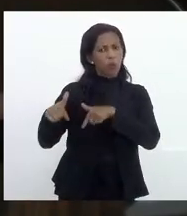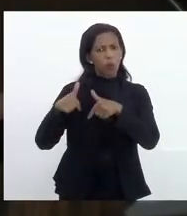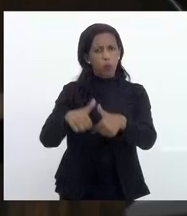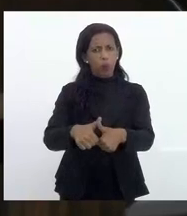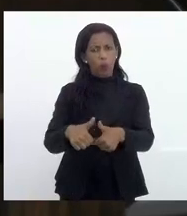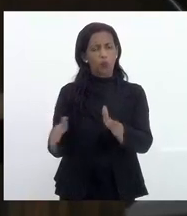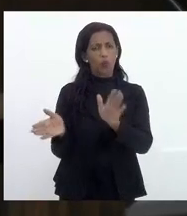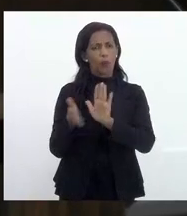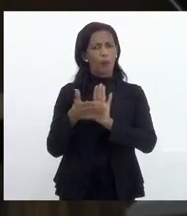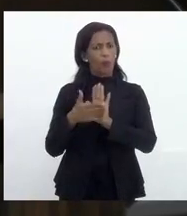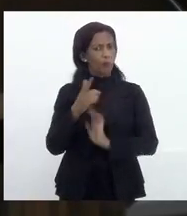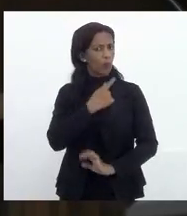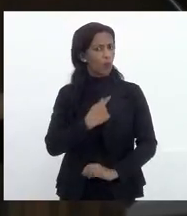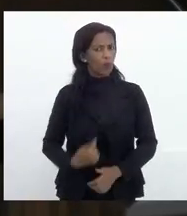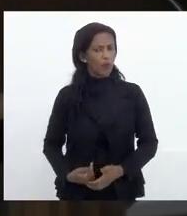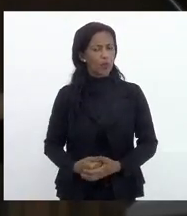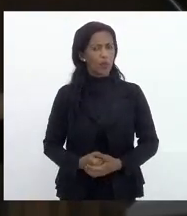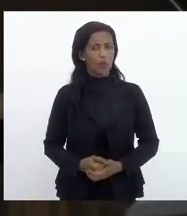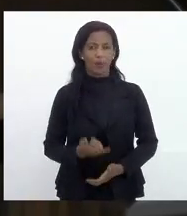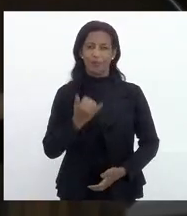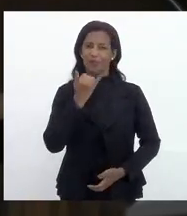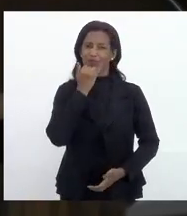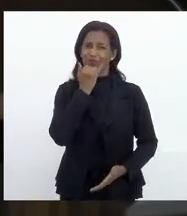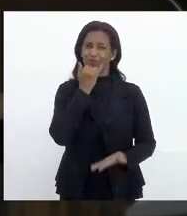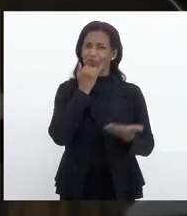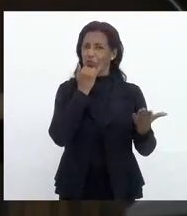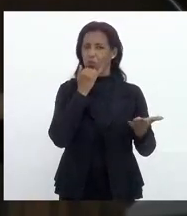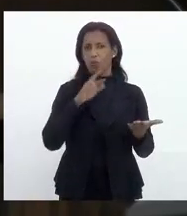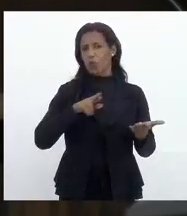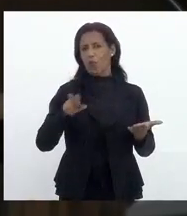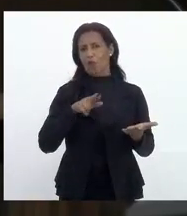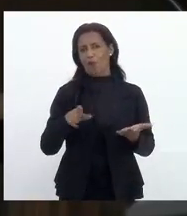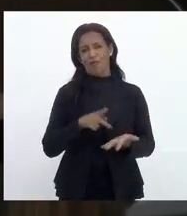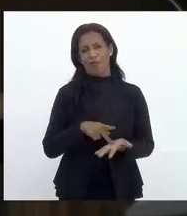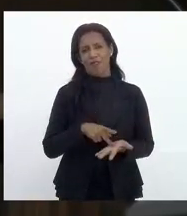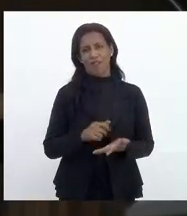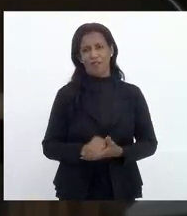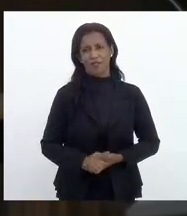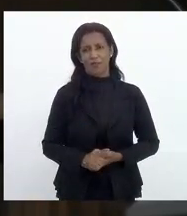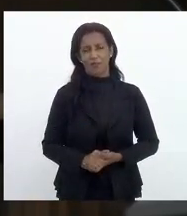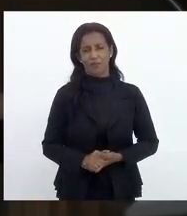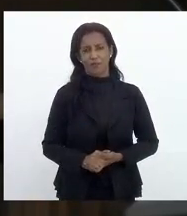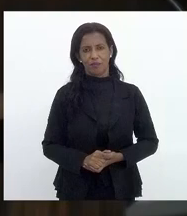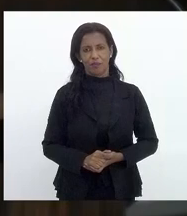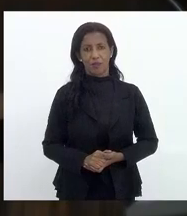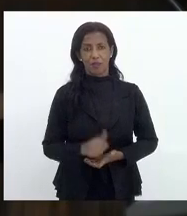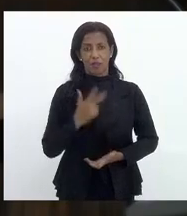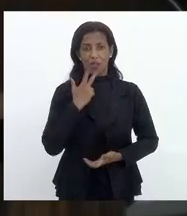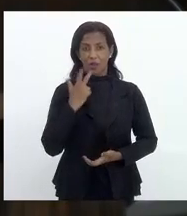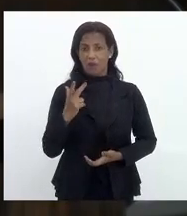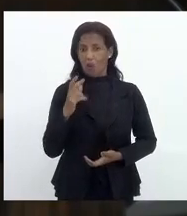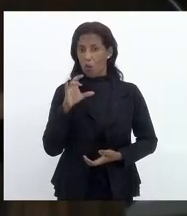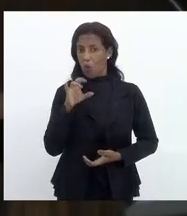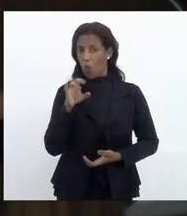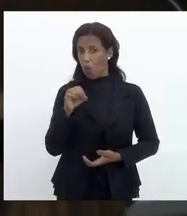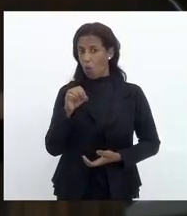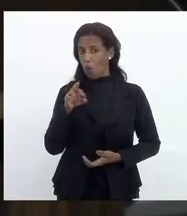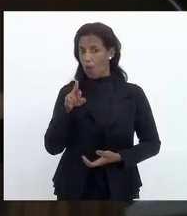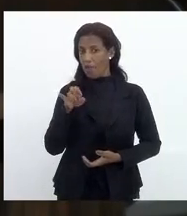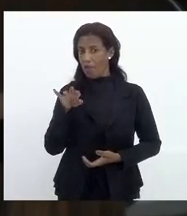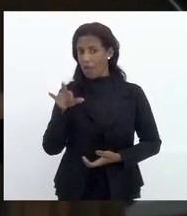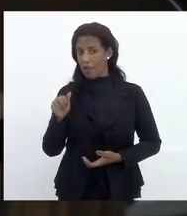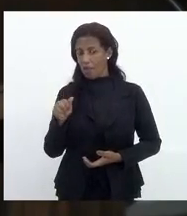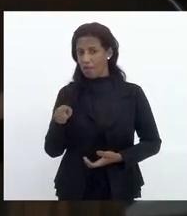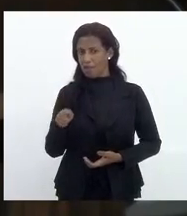do próprio governo me desculpem mas na verdade e quando eu pago de coerência